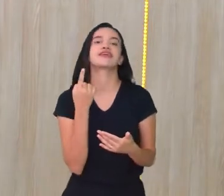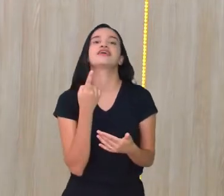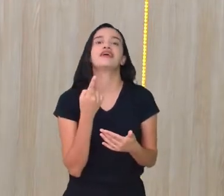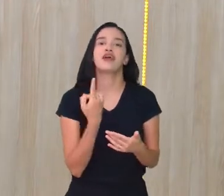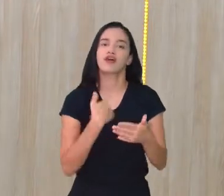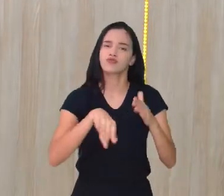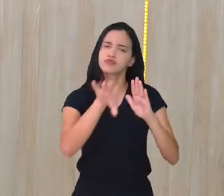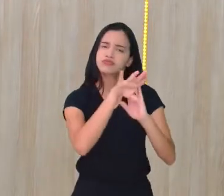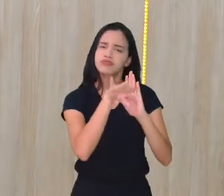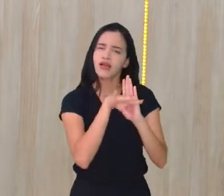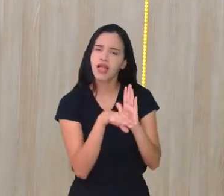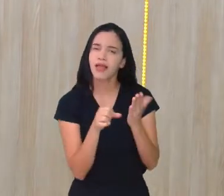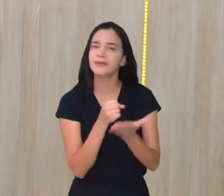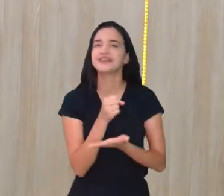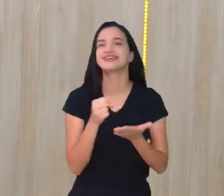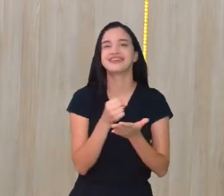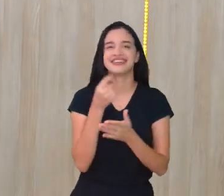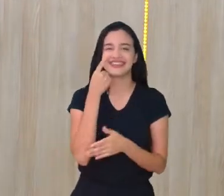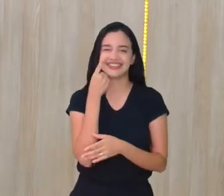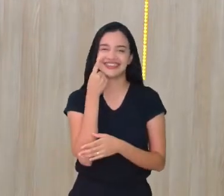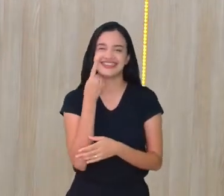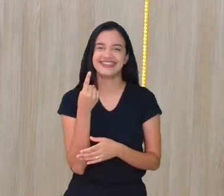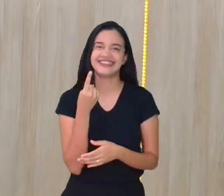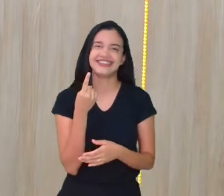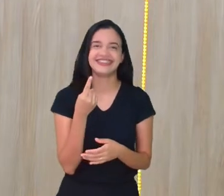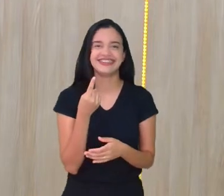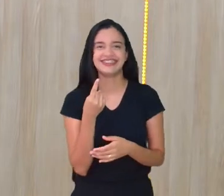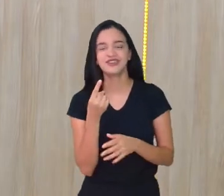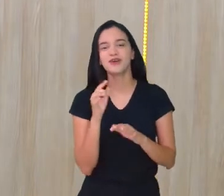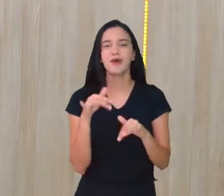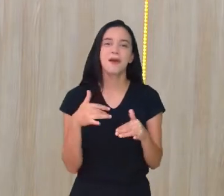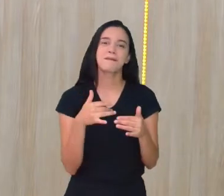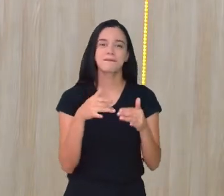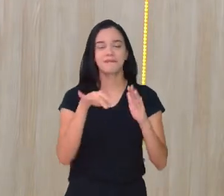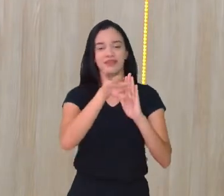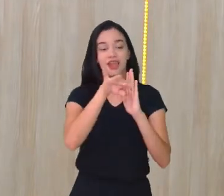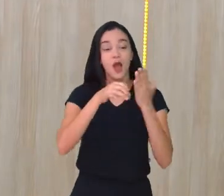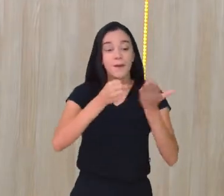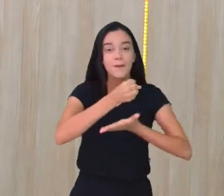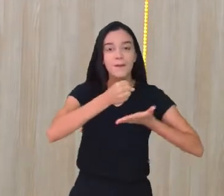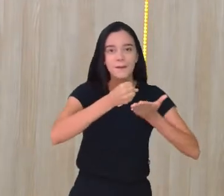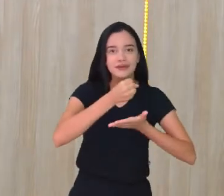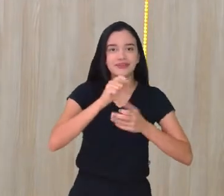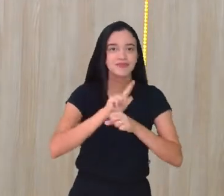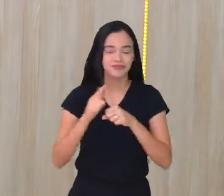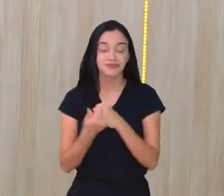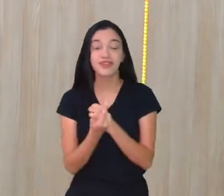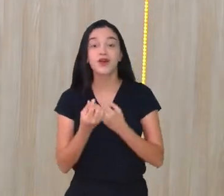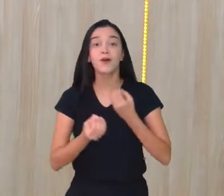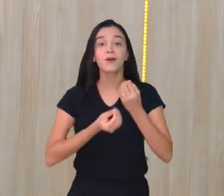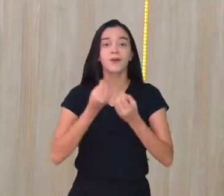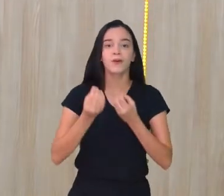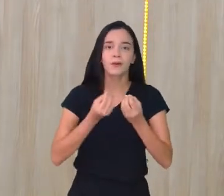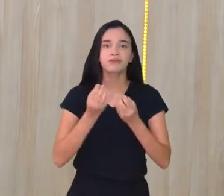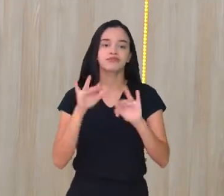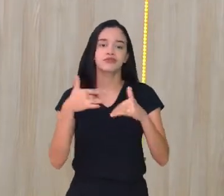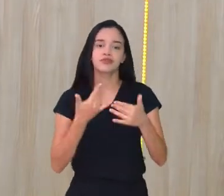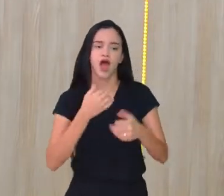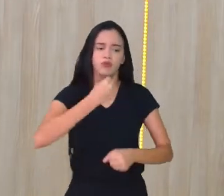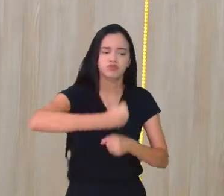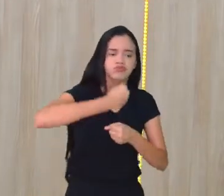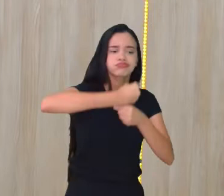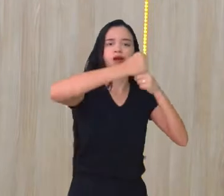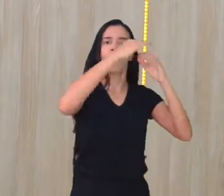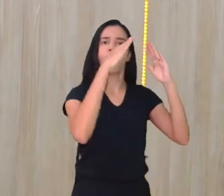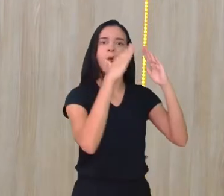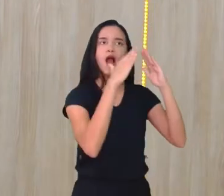da geografia. Boa, Jonas. O que é uma categoria basilar? Quando a gente está lá construindo uma casa, vai